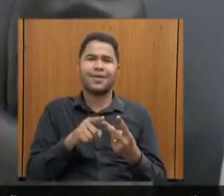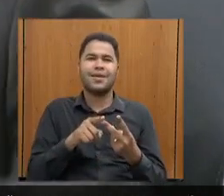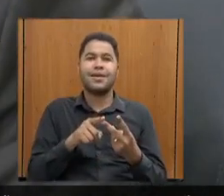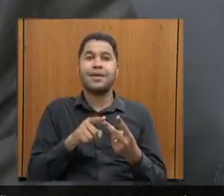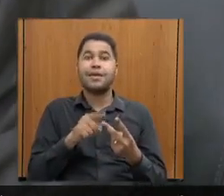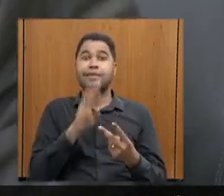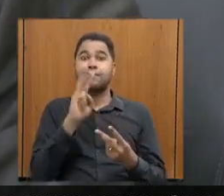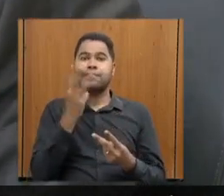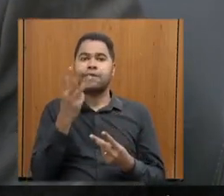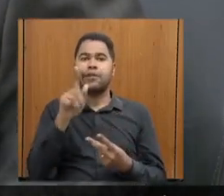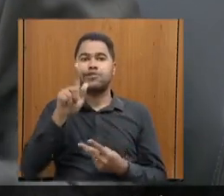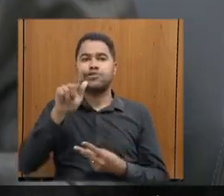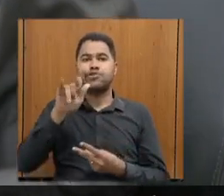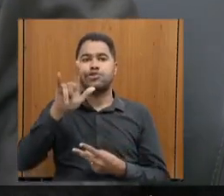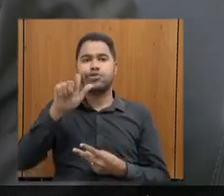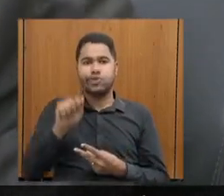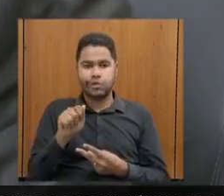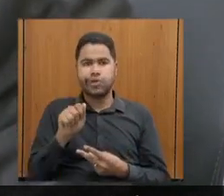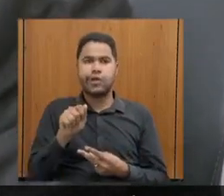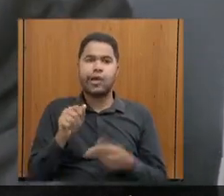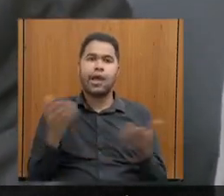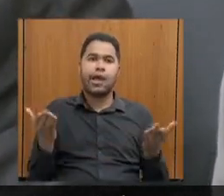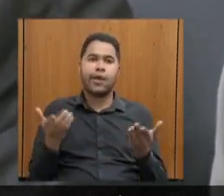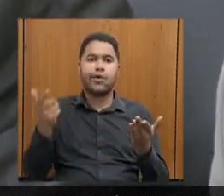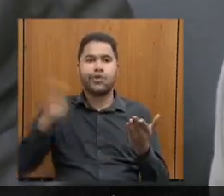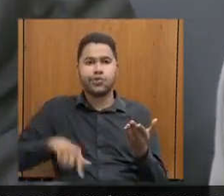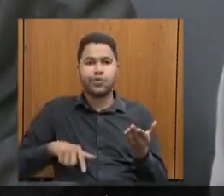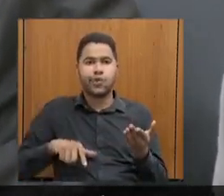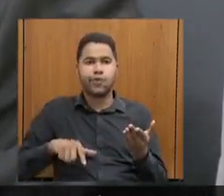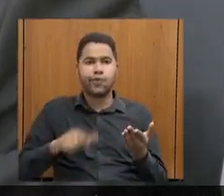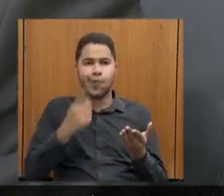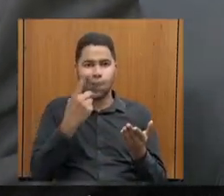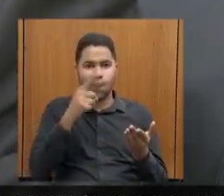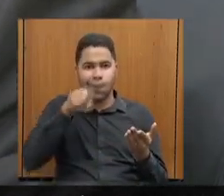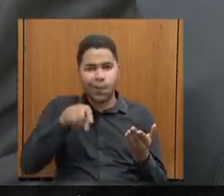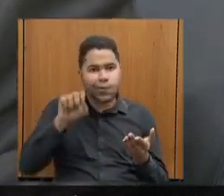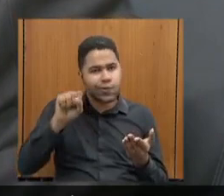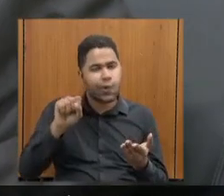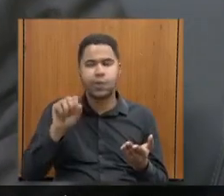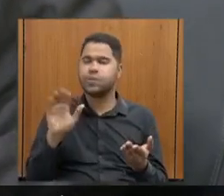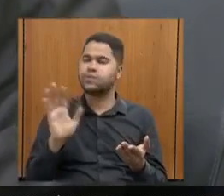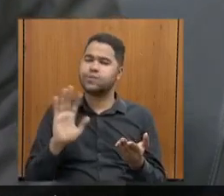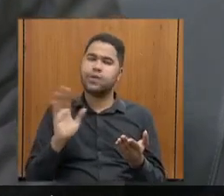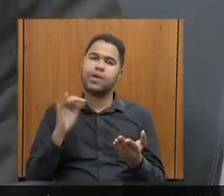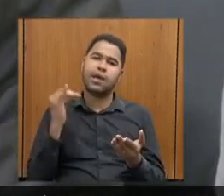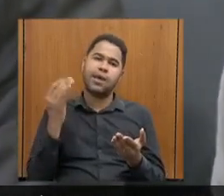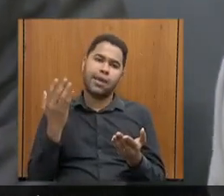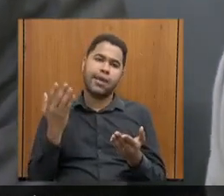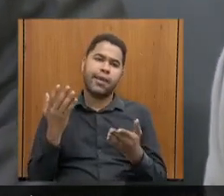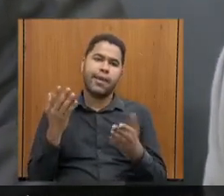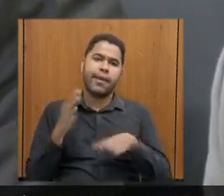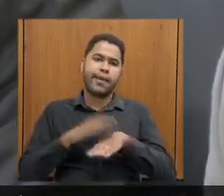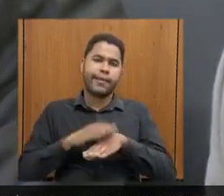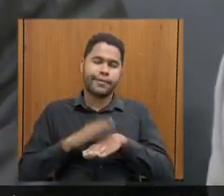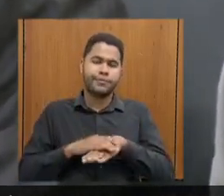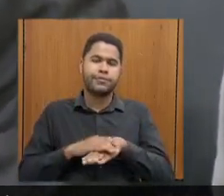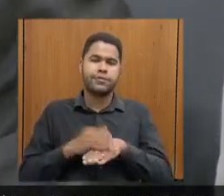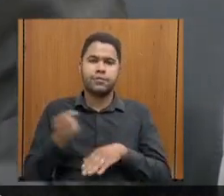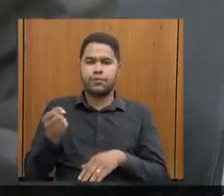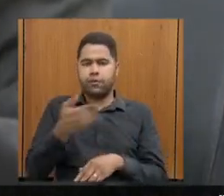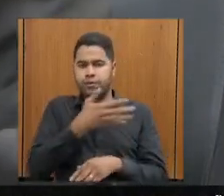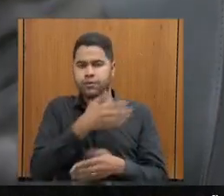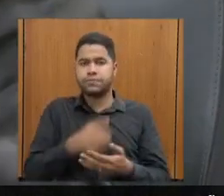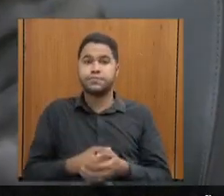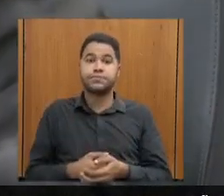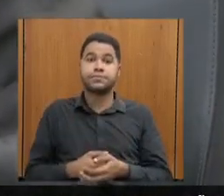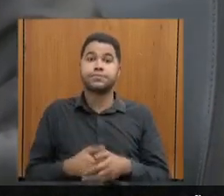perdeu 3gb né não podemos deixar agora perder mais 1.8 GB que é importação Sá Carvalho e Nova